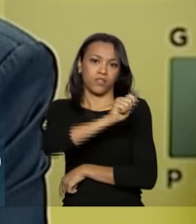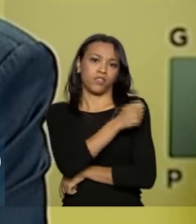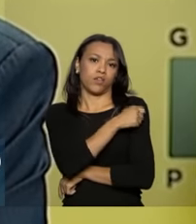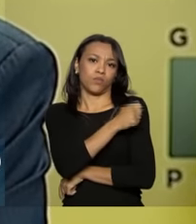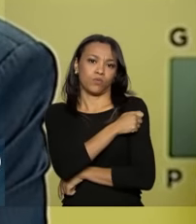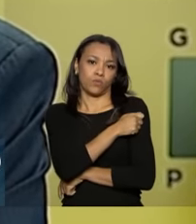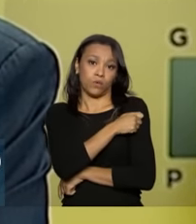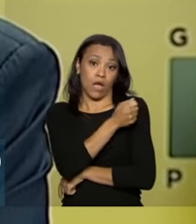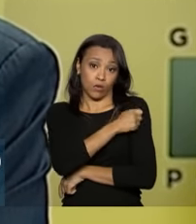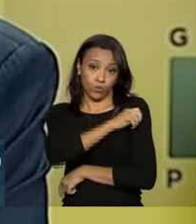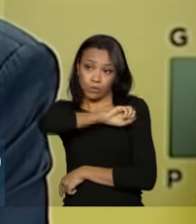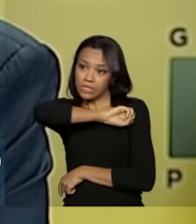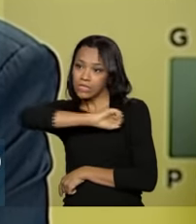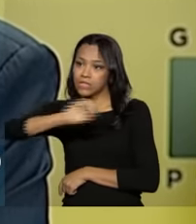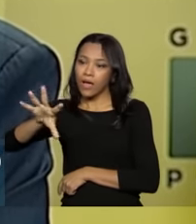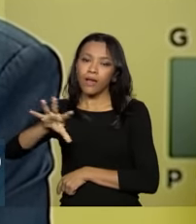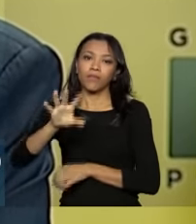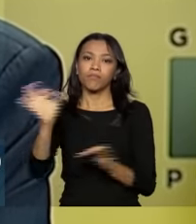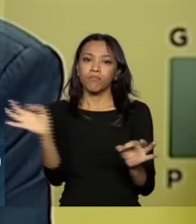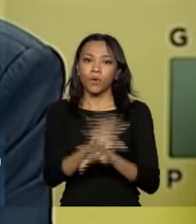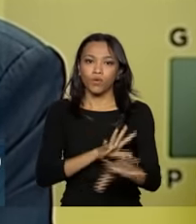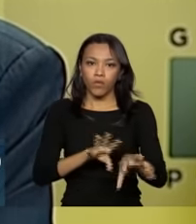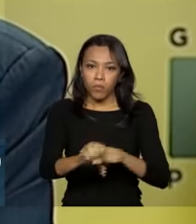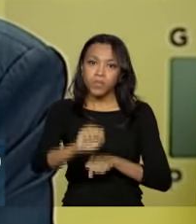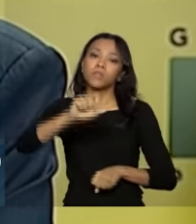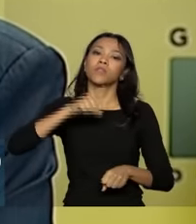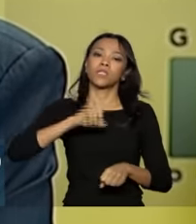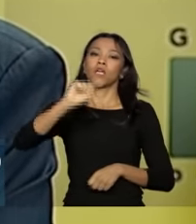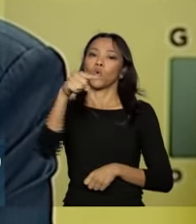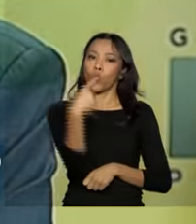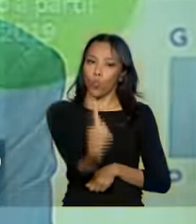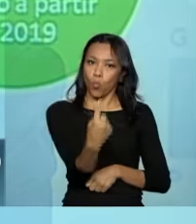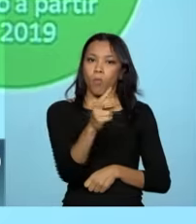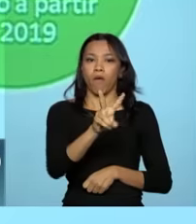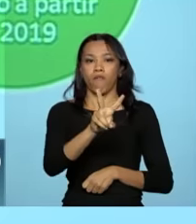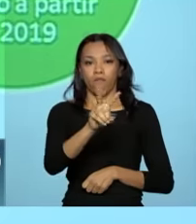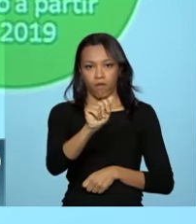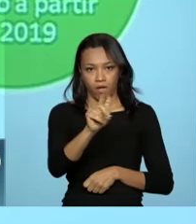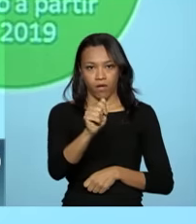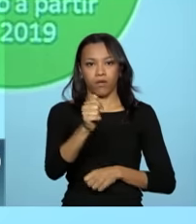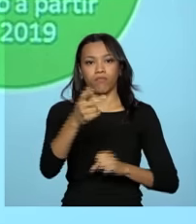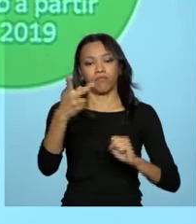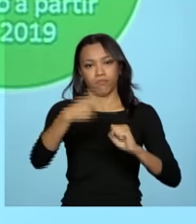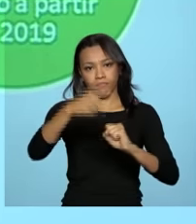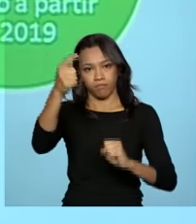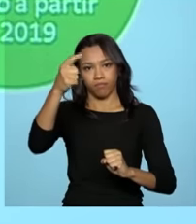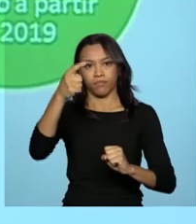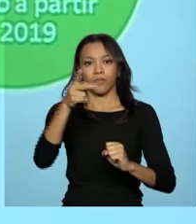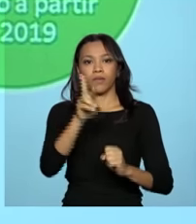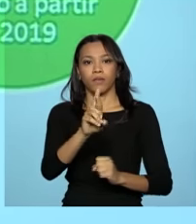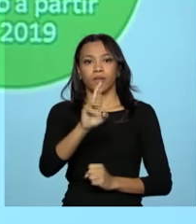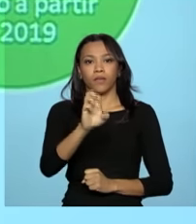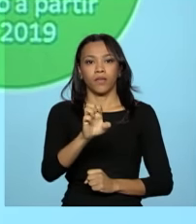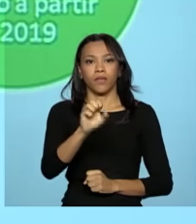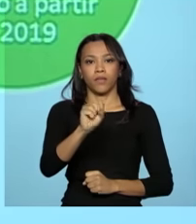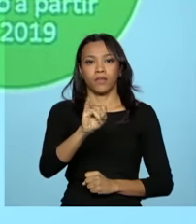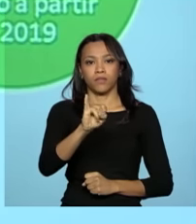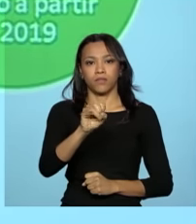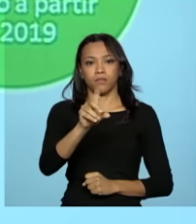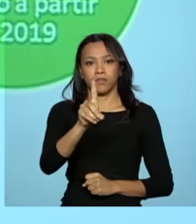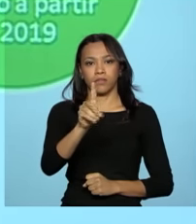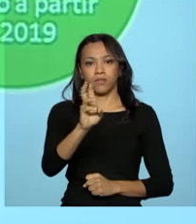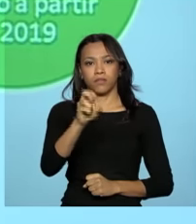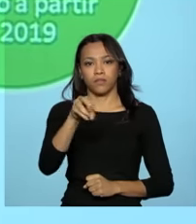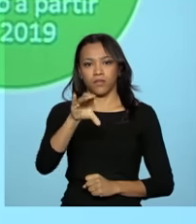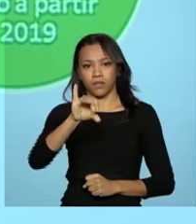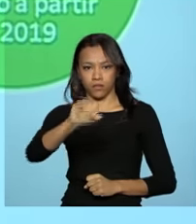cada aluno que sai, tem que haver uma vaga de residência, cada aluno que se forme. Enfatizando esse ponto, se uma